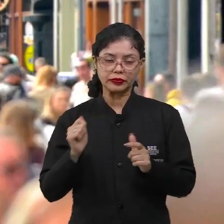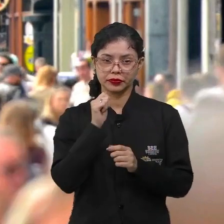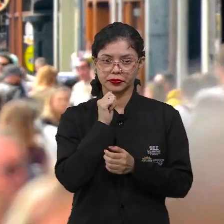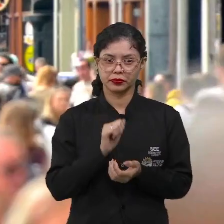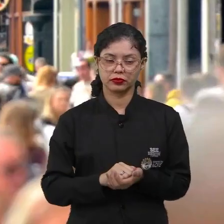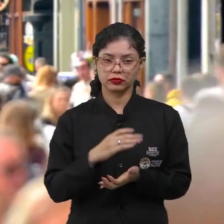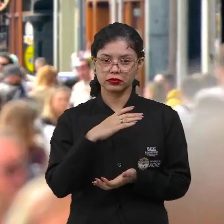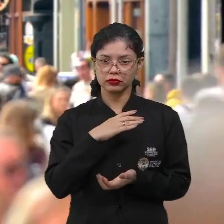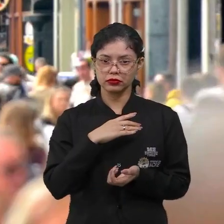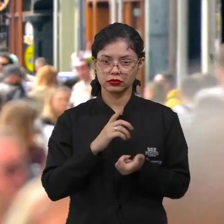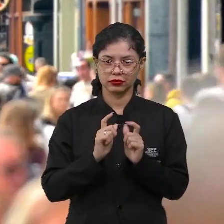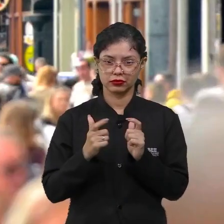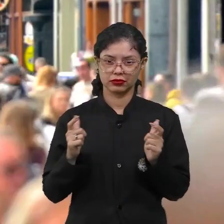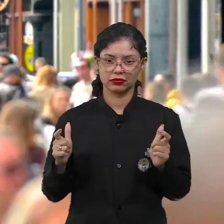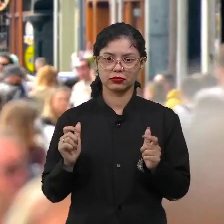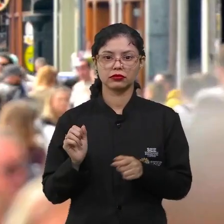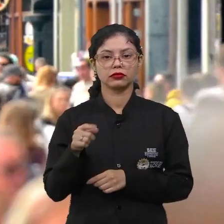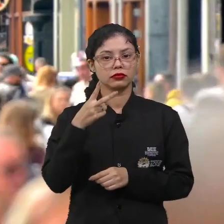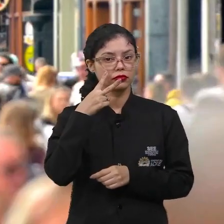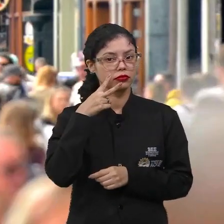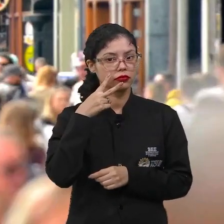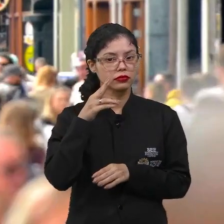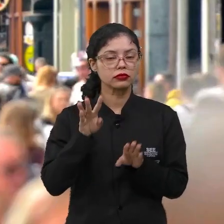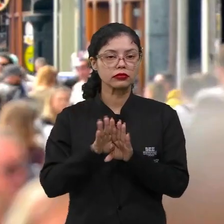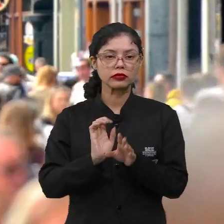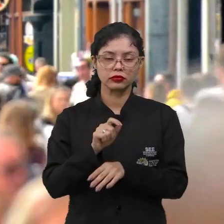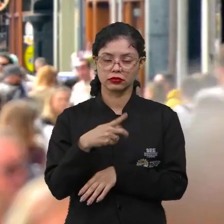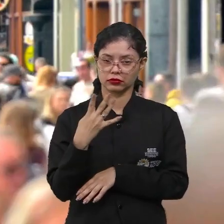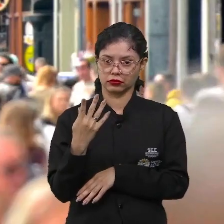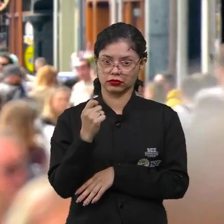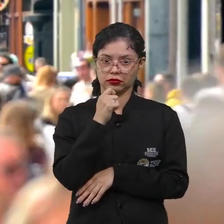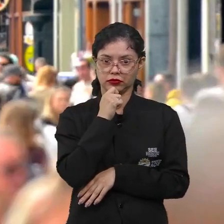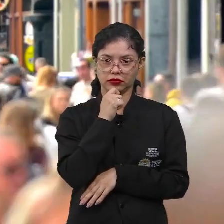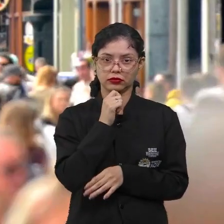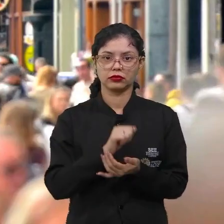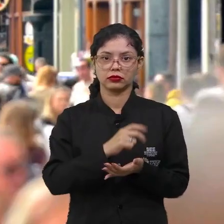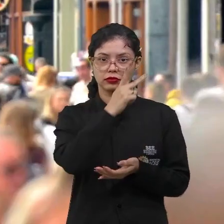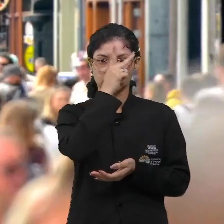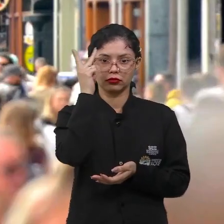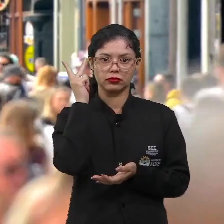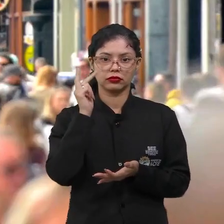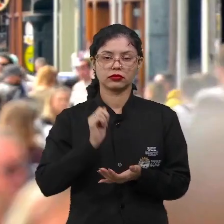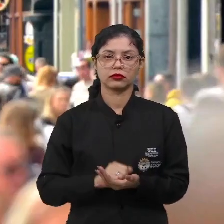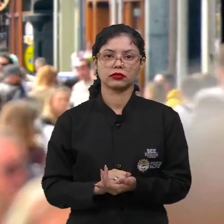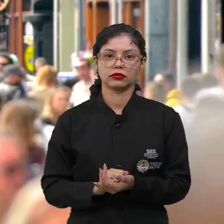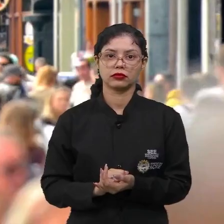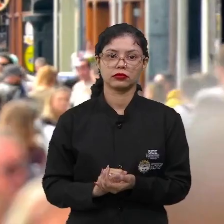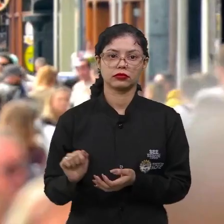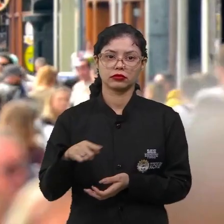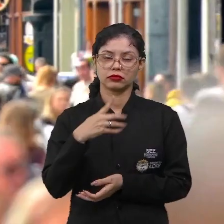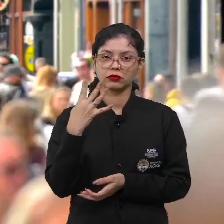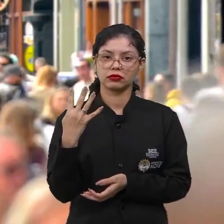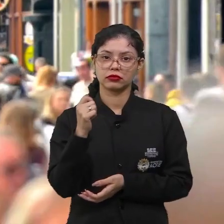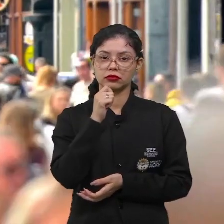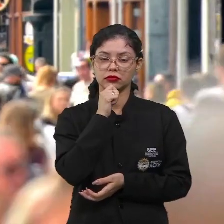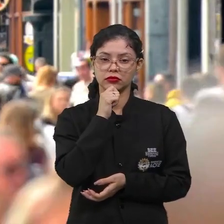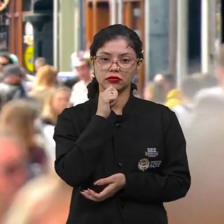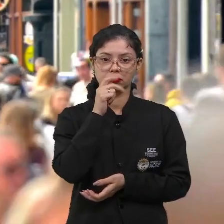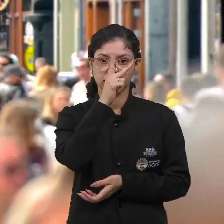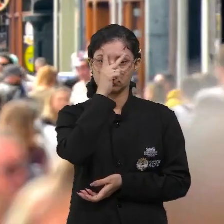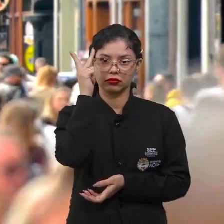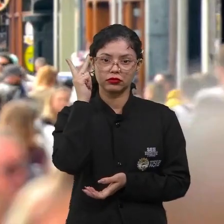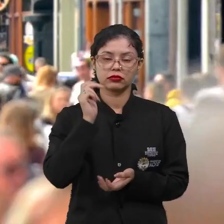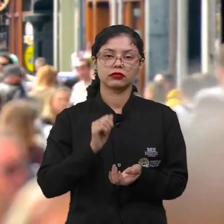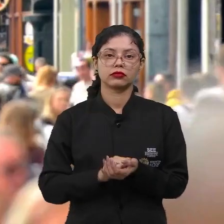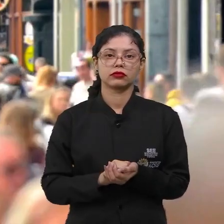metrópoles, e vocês podem observar a quantidade de pessoas. Então, Essa quantidade de pessoas, como o